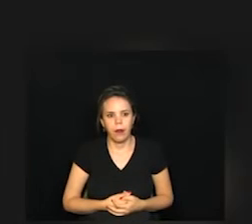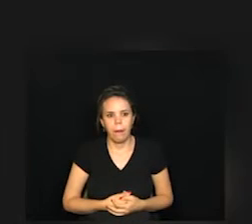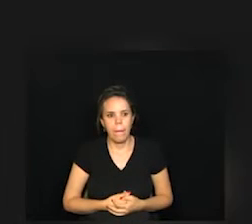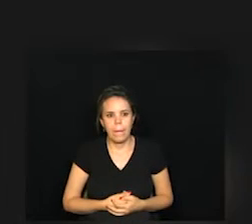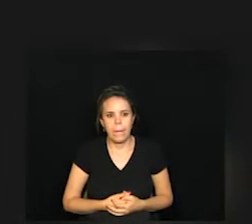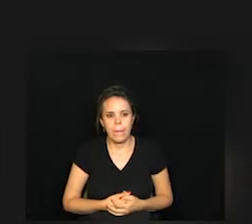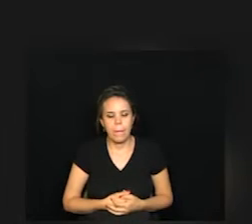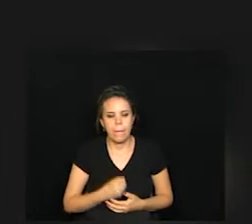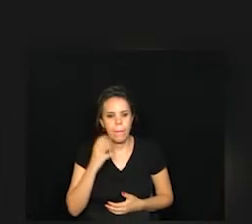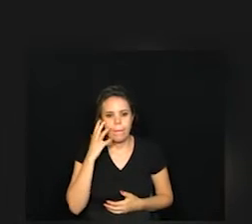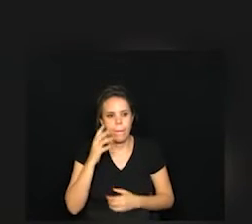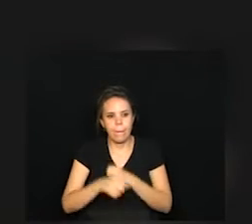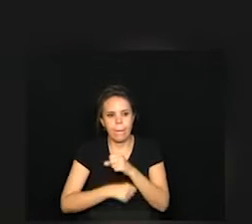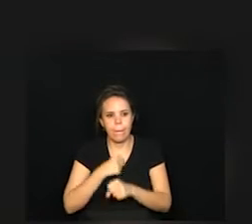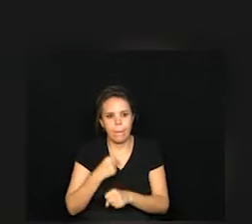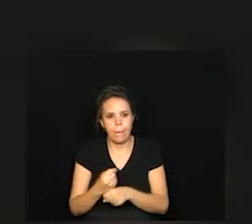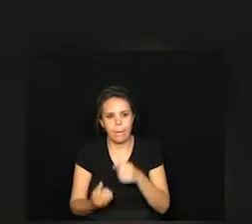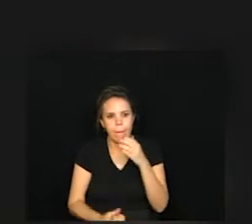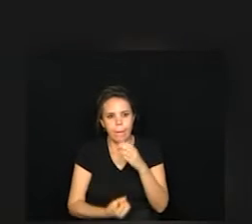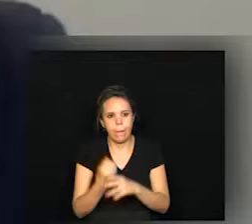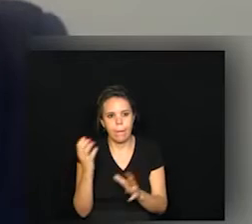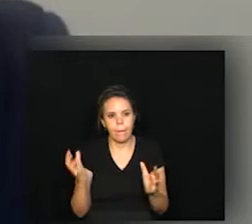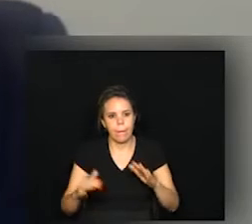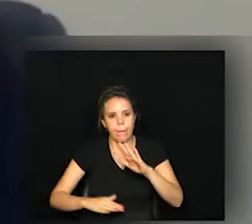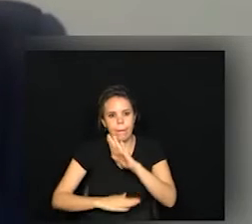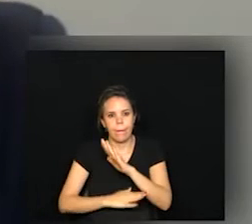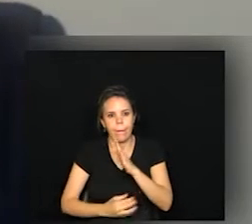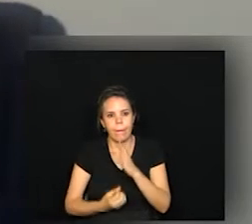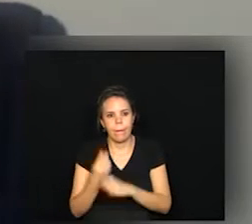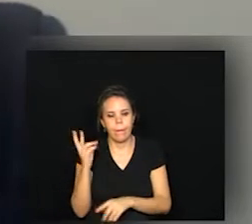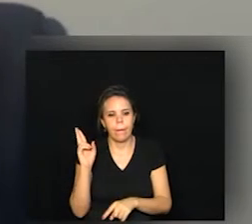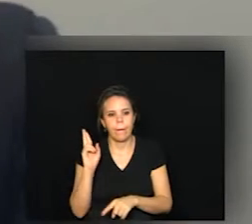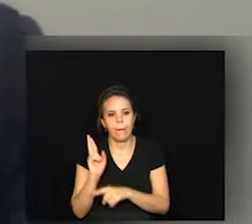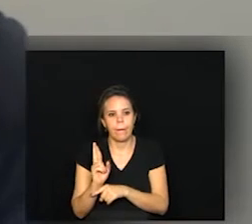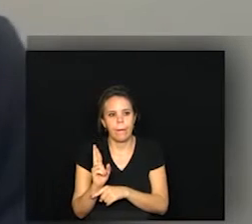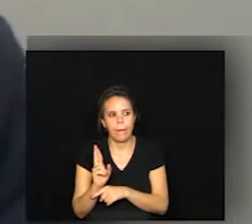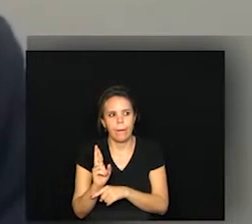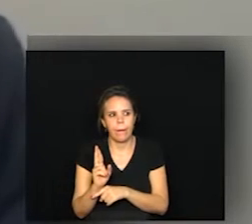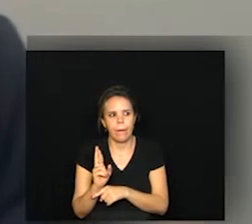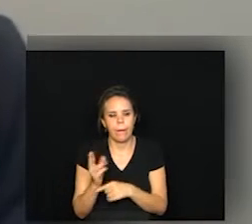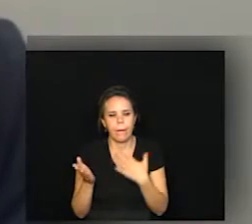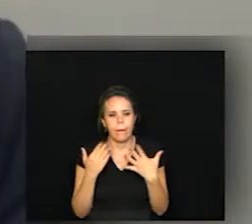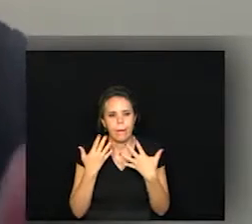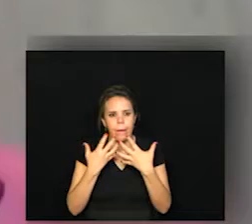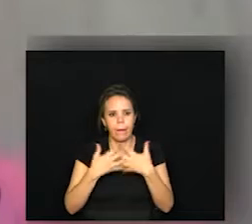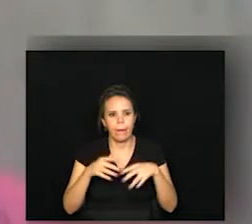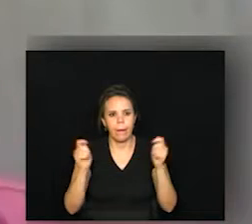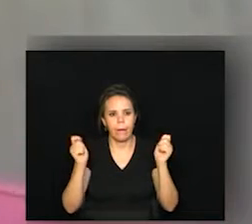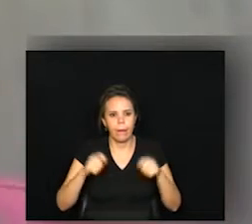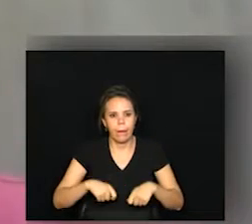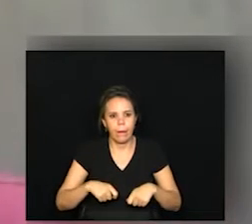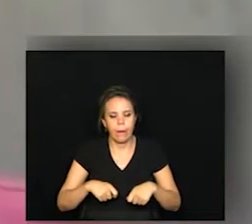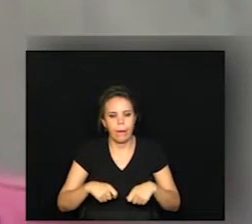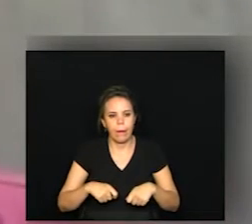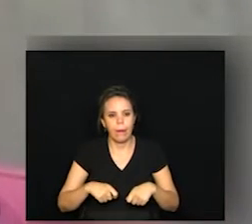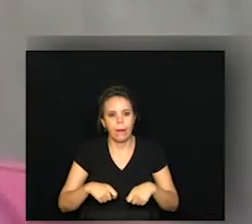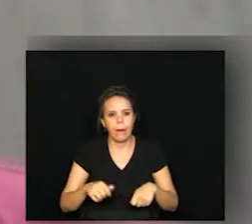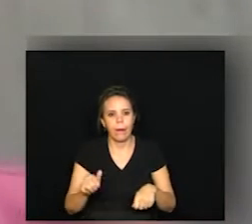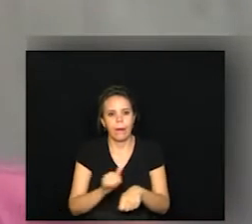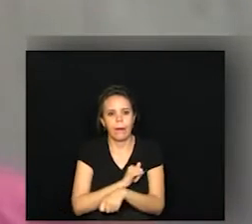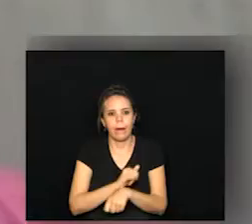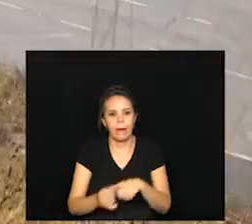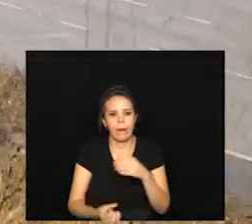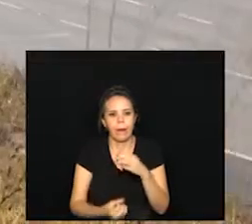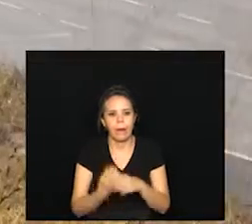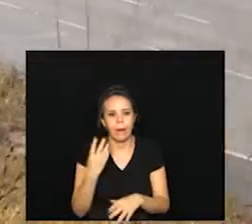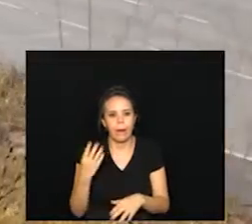Em fevereiro deste ano, foi criado na Câmara uma comissão de representação para debater a possibilidade de alternativas para a criação